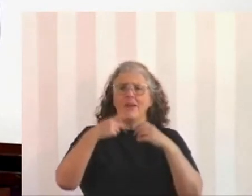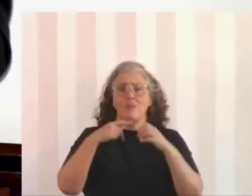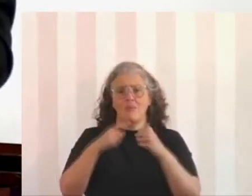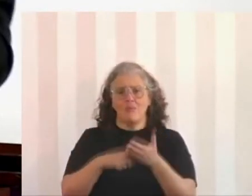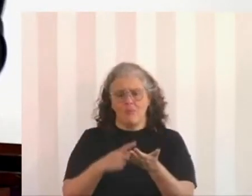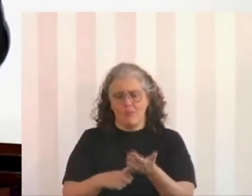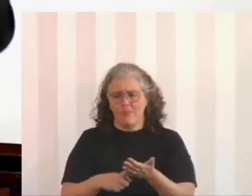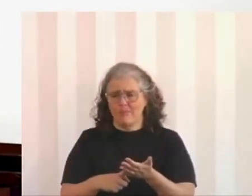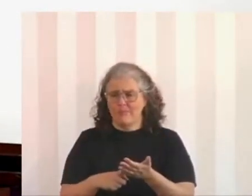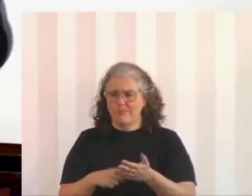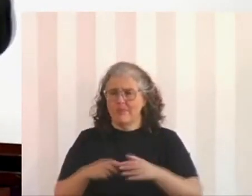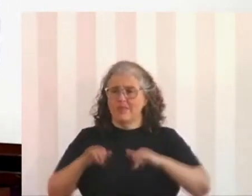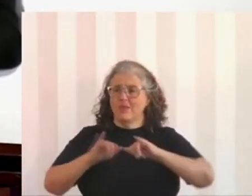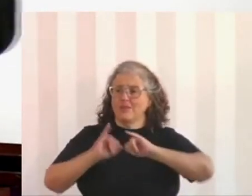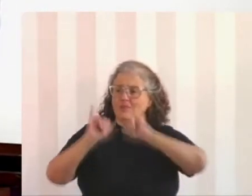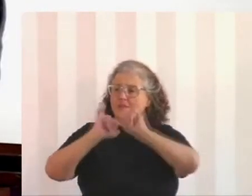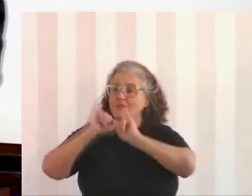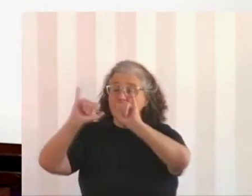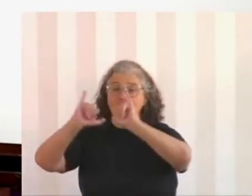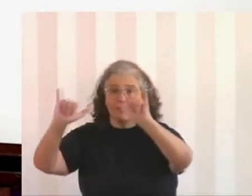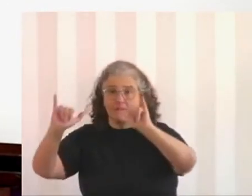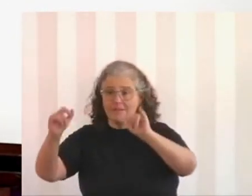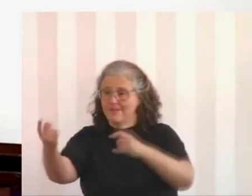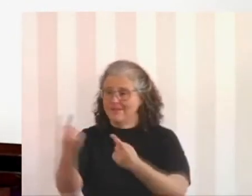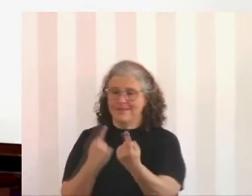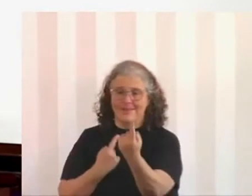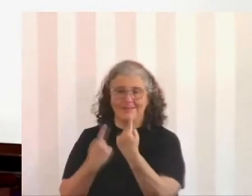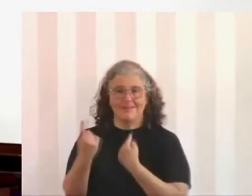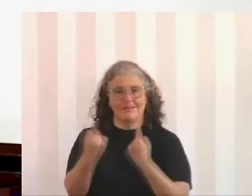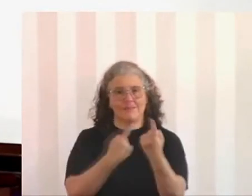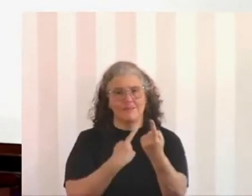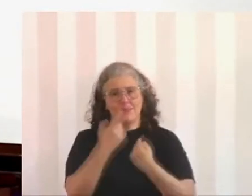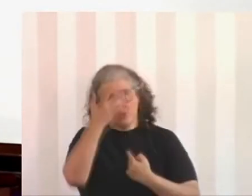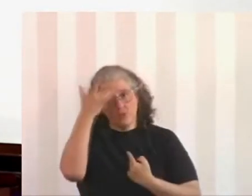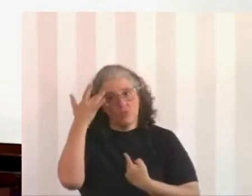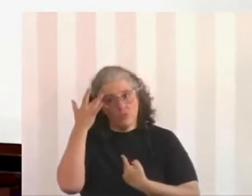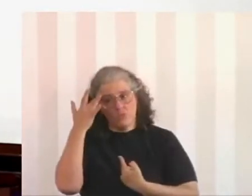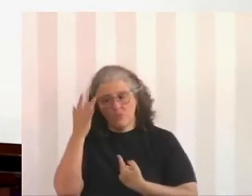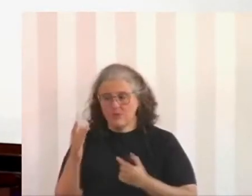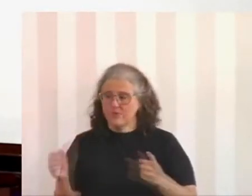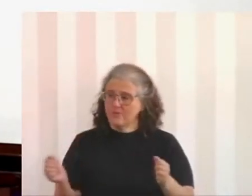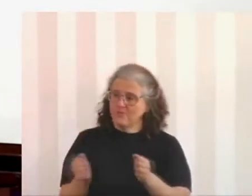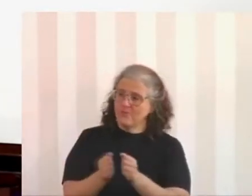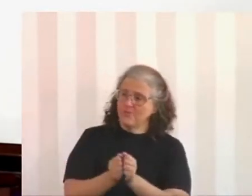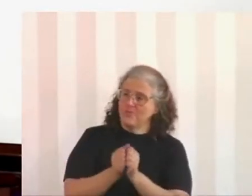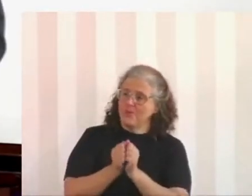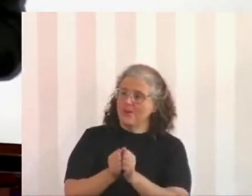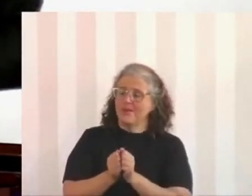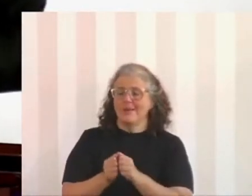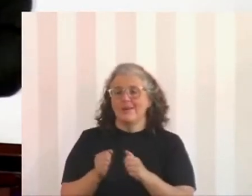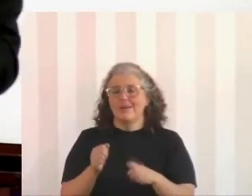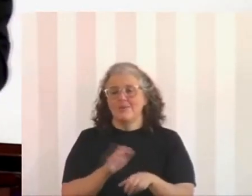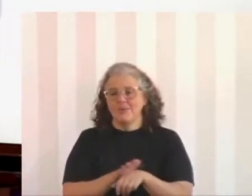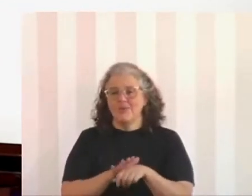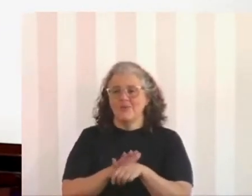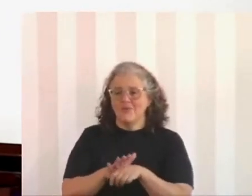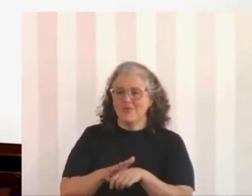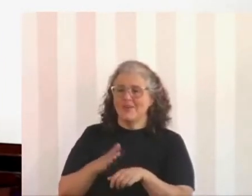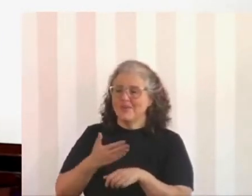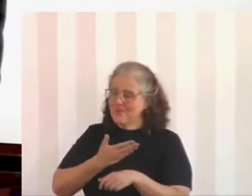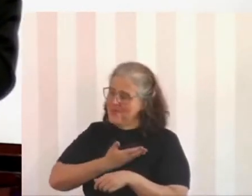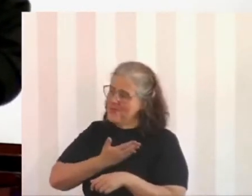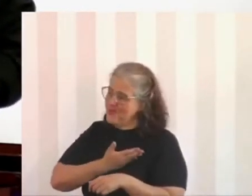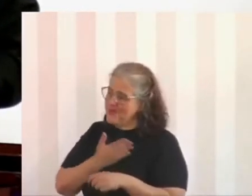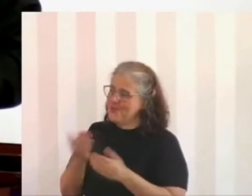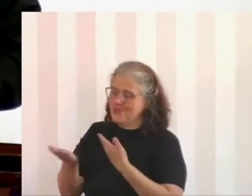Então os PGs têm a sua importância. Imagine você participar de um PG com um visitante,